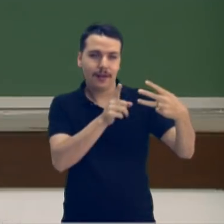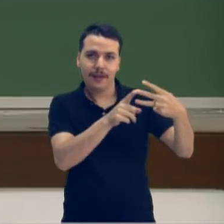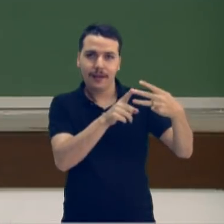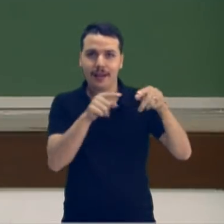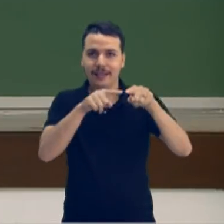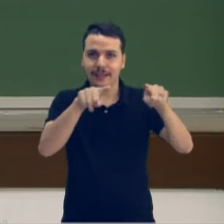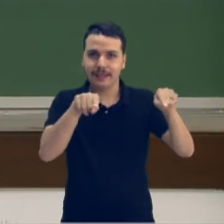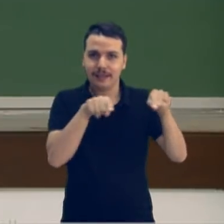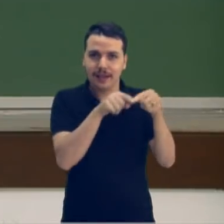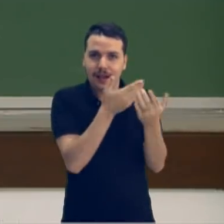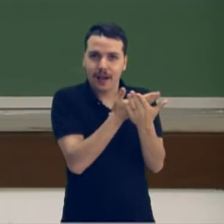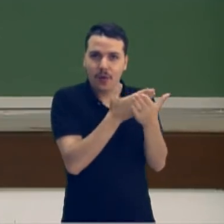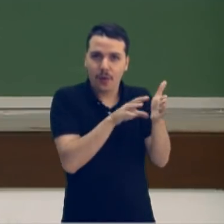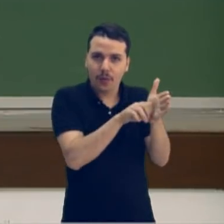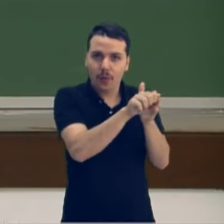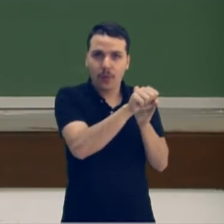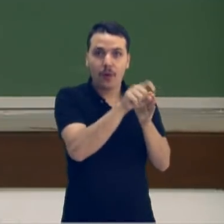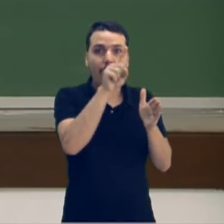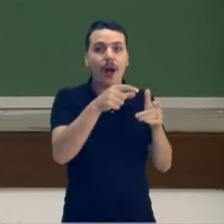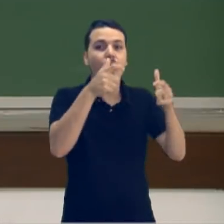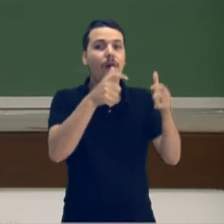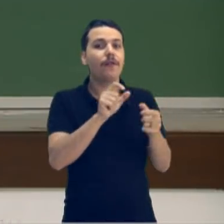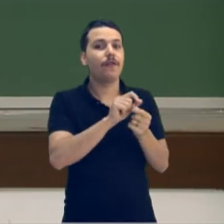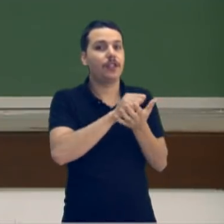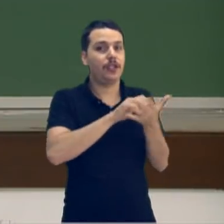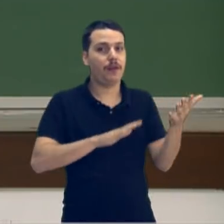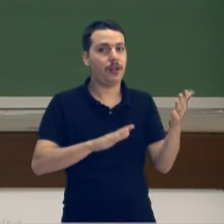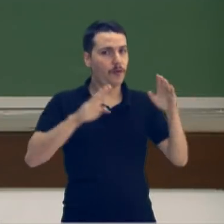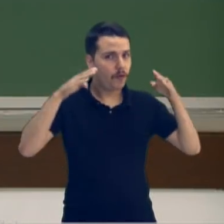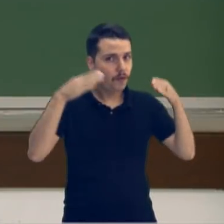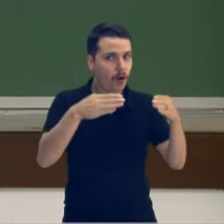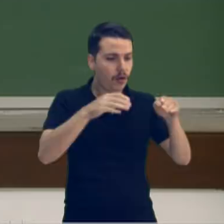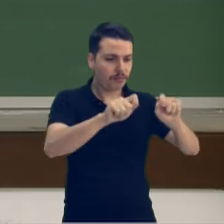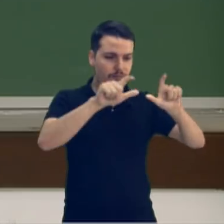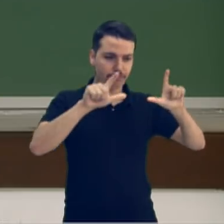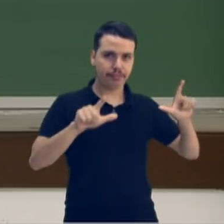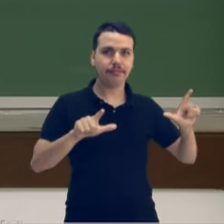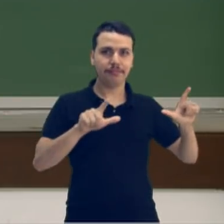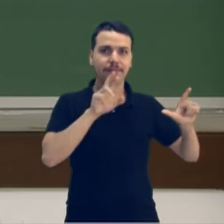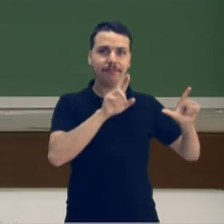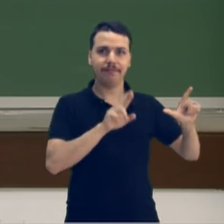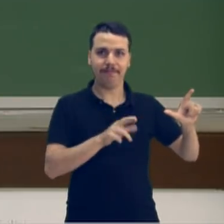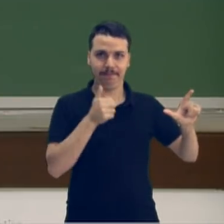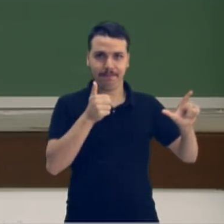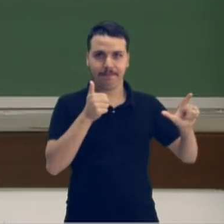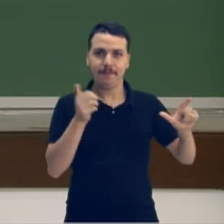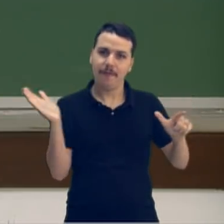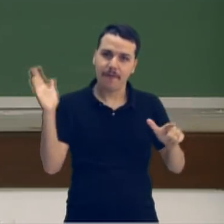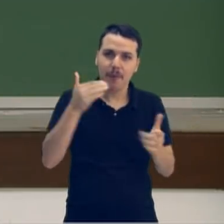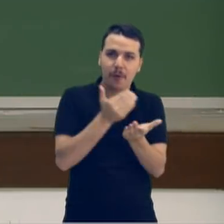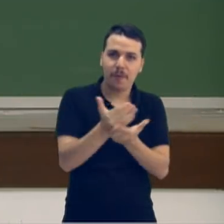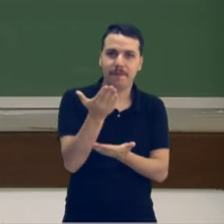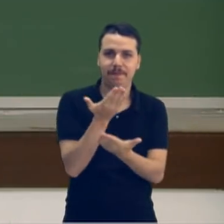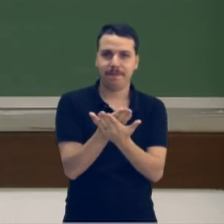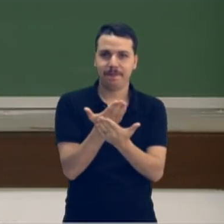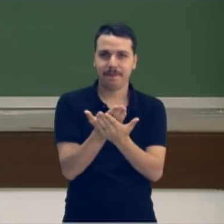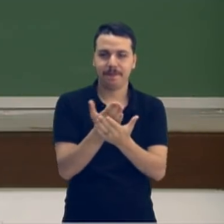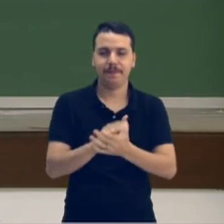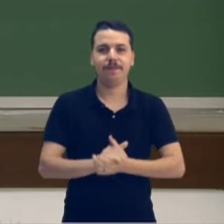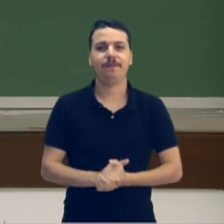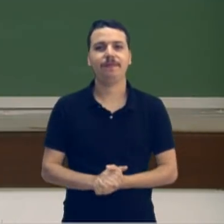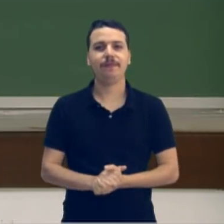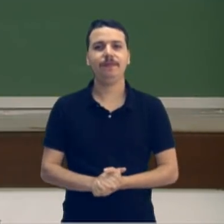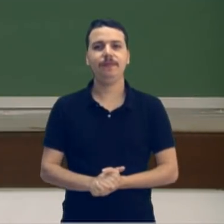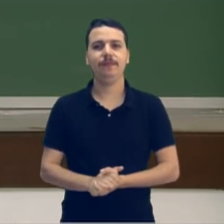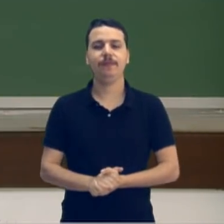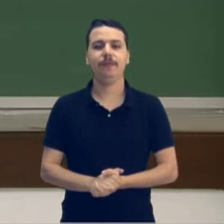atividades. Então, você foca e entra lá, ok? Vamos lá para mais uma aula? Nessa